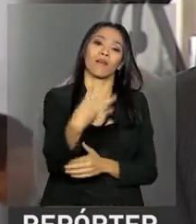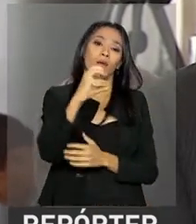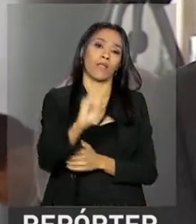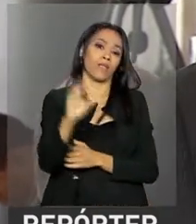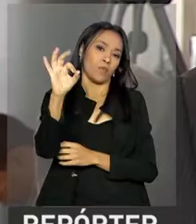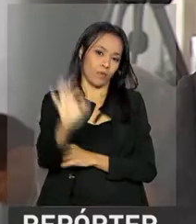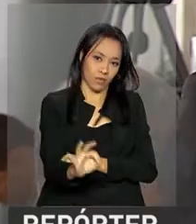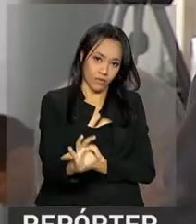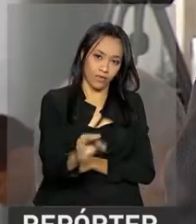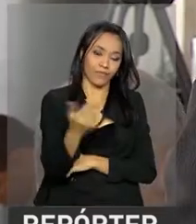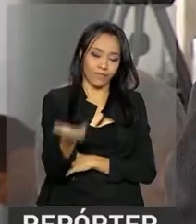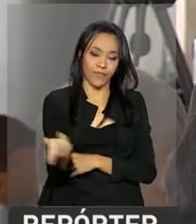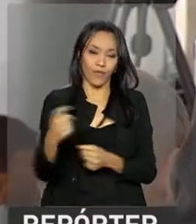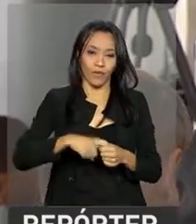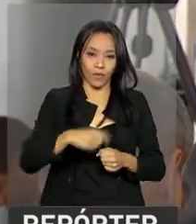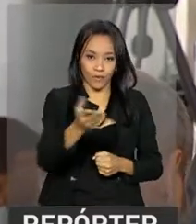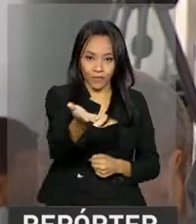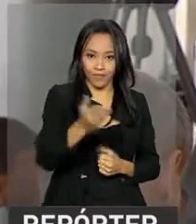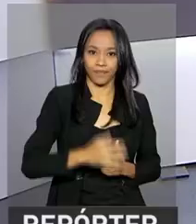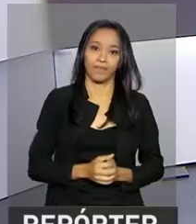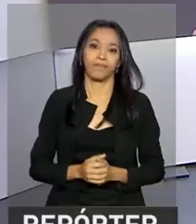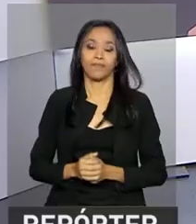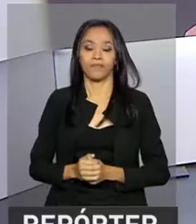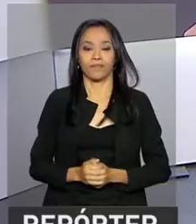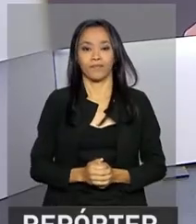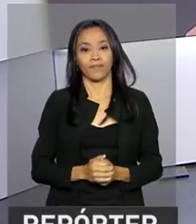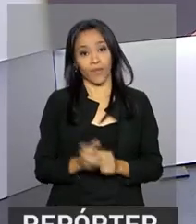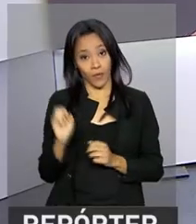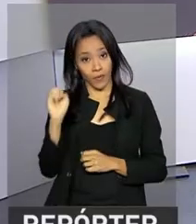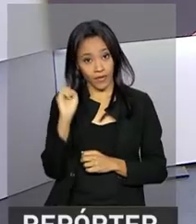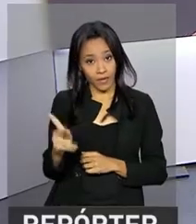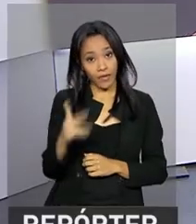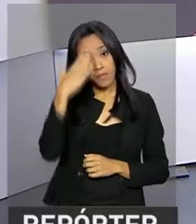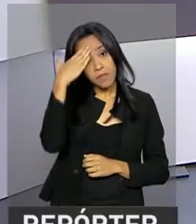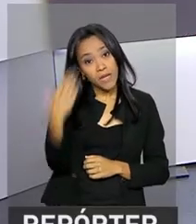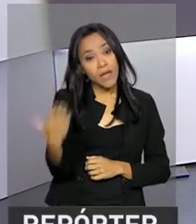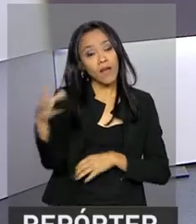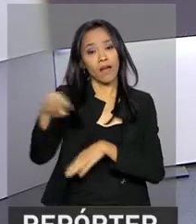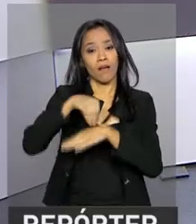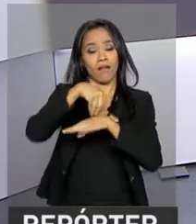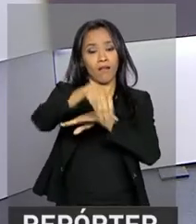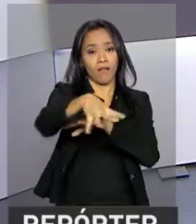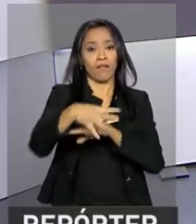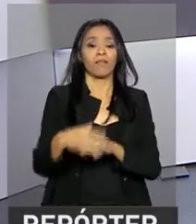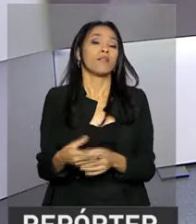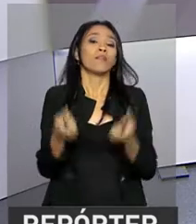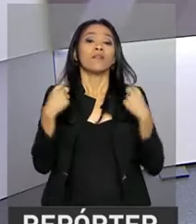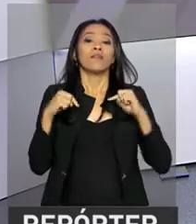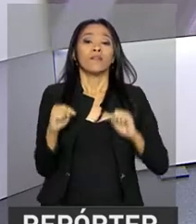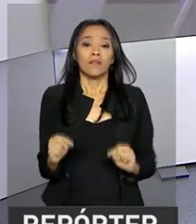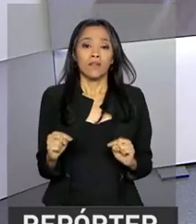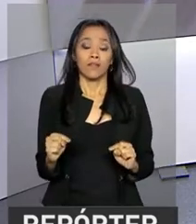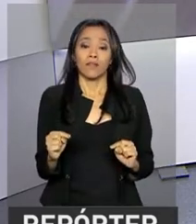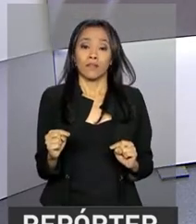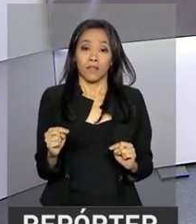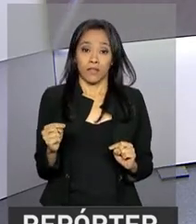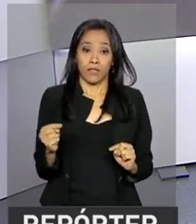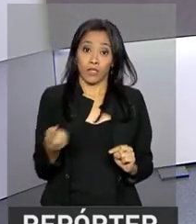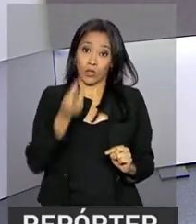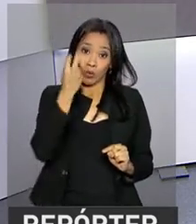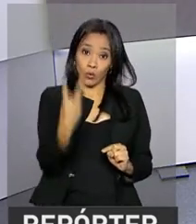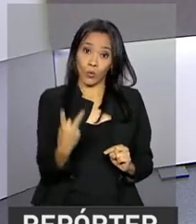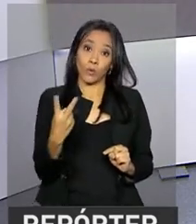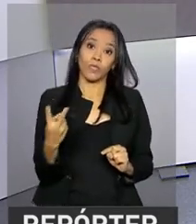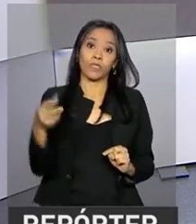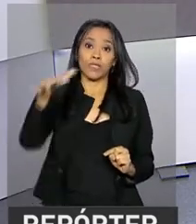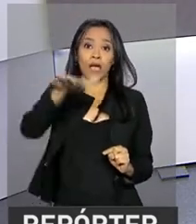40%. Leandro, volto com você aí no estúdio. Tá ok, JP, obrigado pelas suas informações. Olha, duas áreas no porto